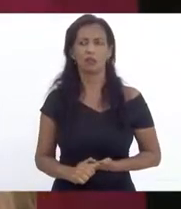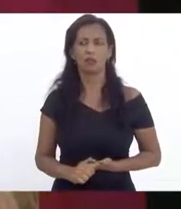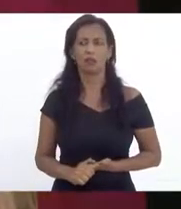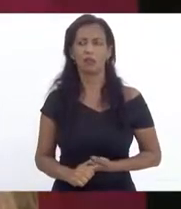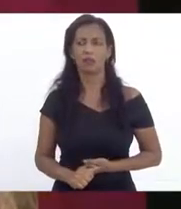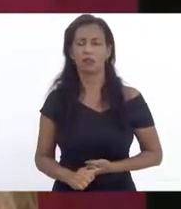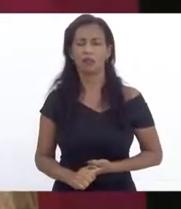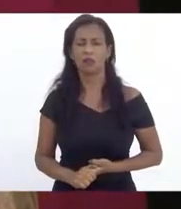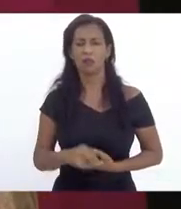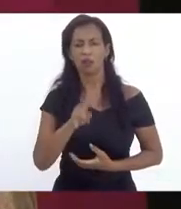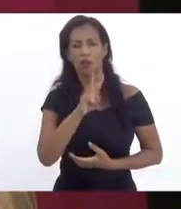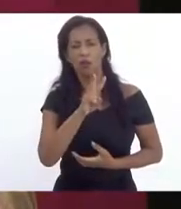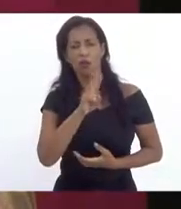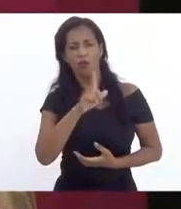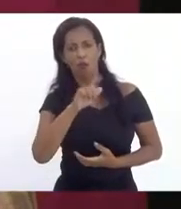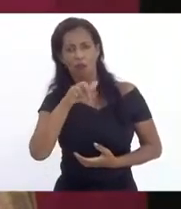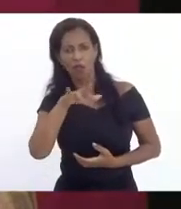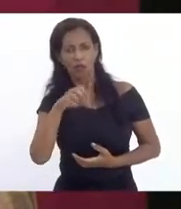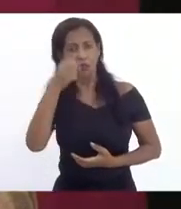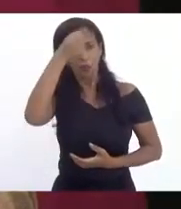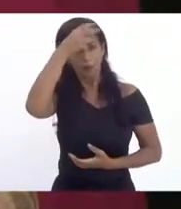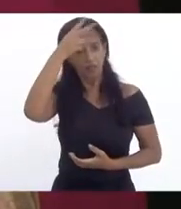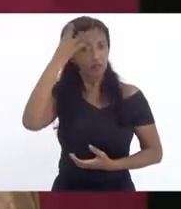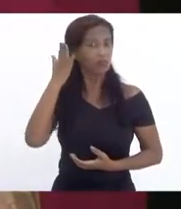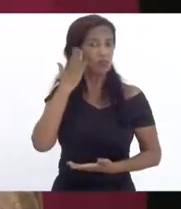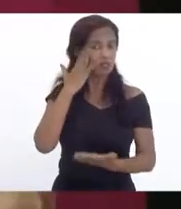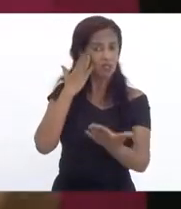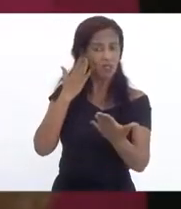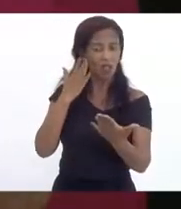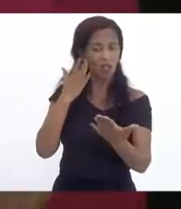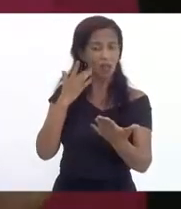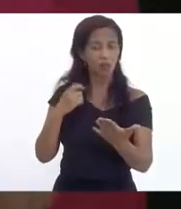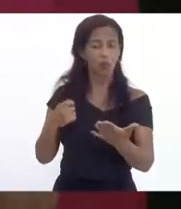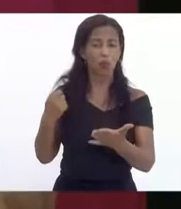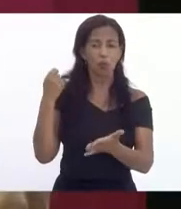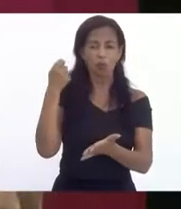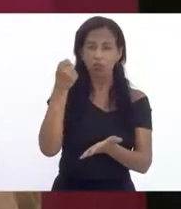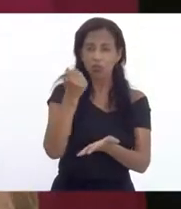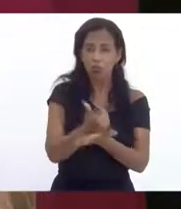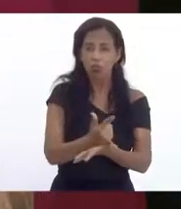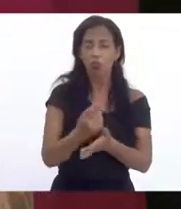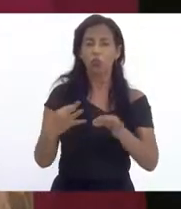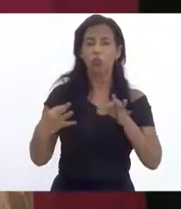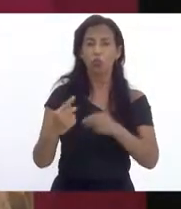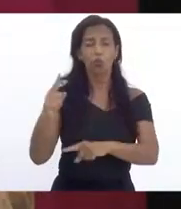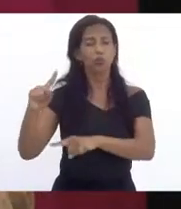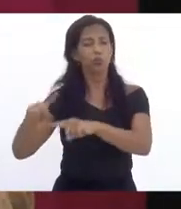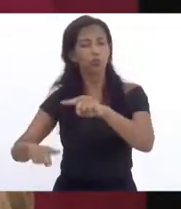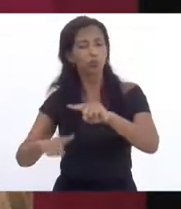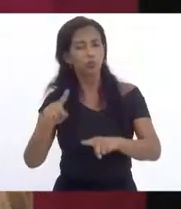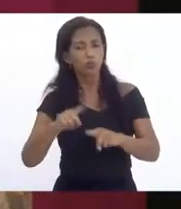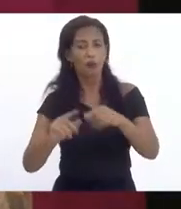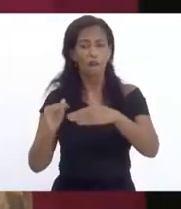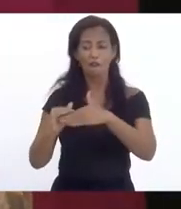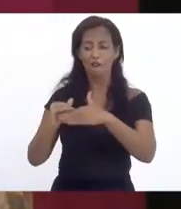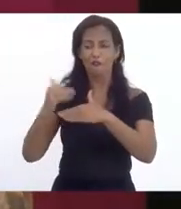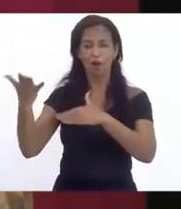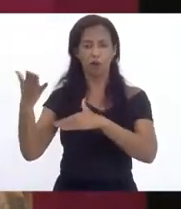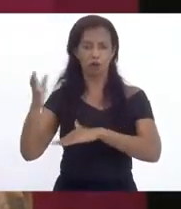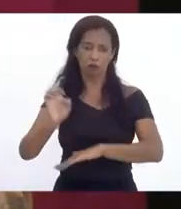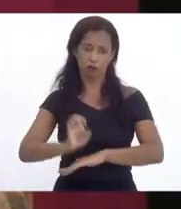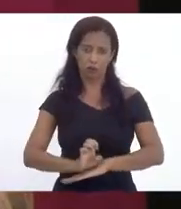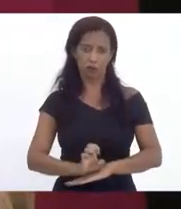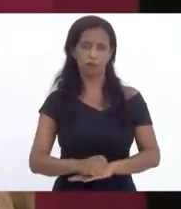o Vladimir, o nosso prefeito, sabe da luta que nós temos quando a gente compra todos os produtos fora do Estado.